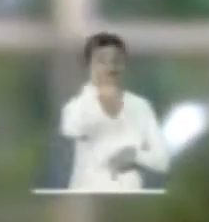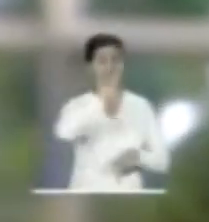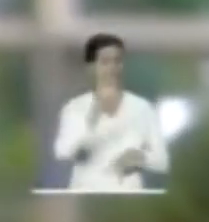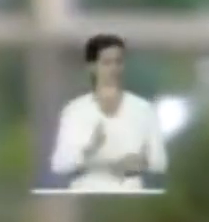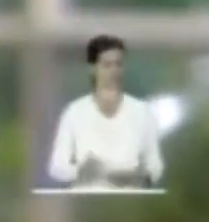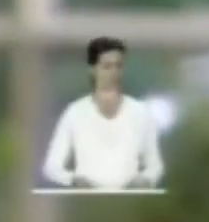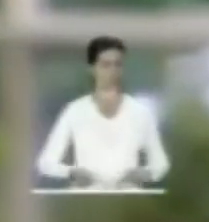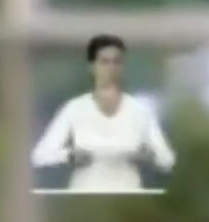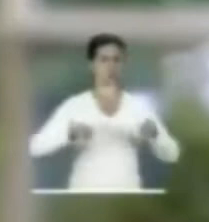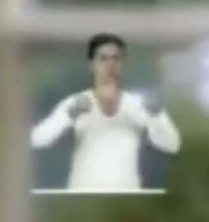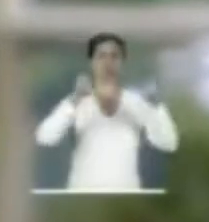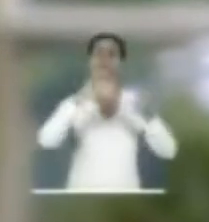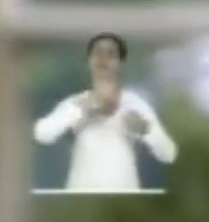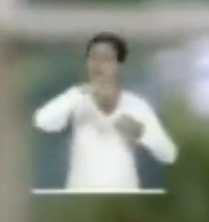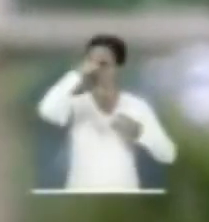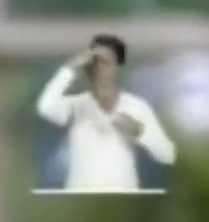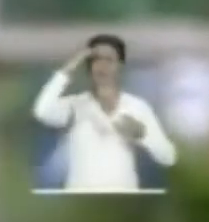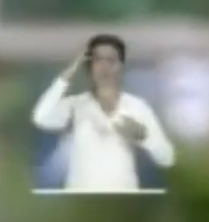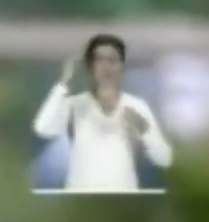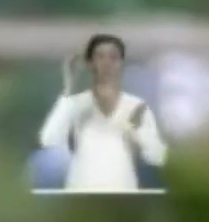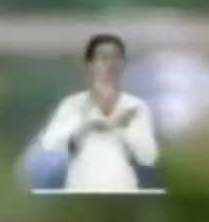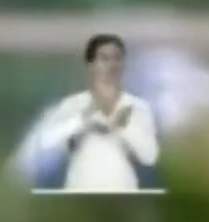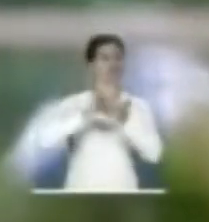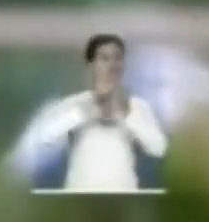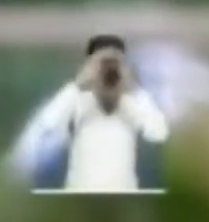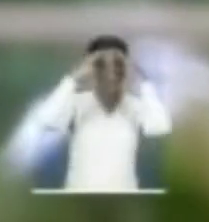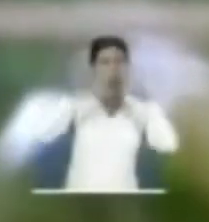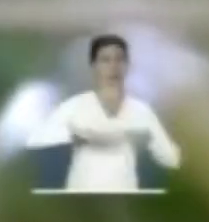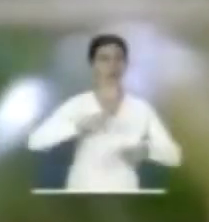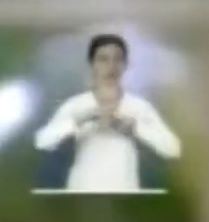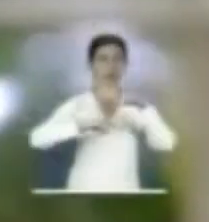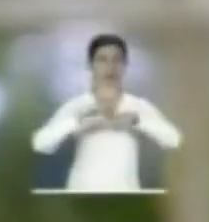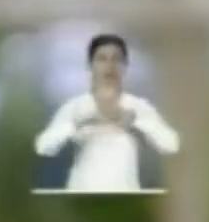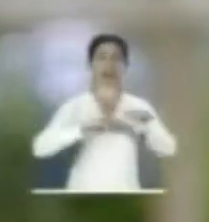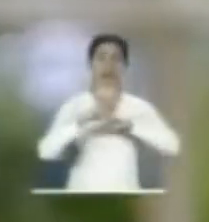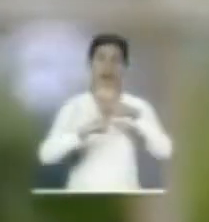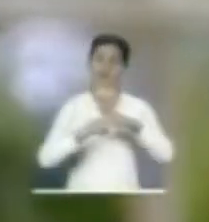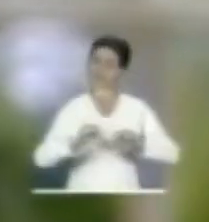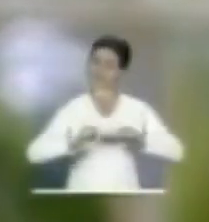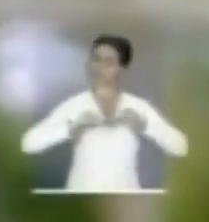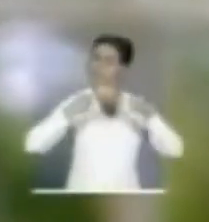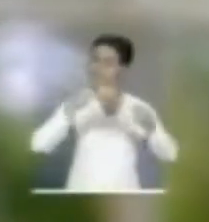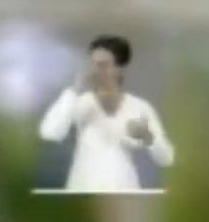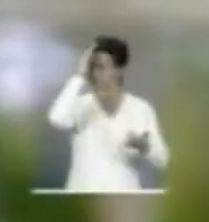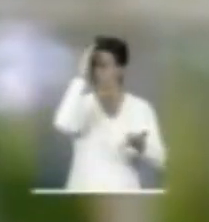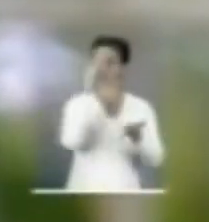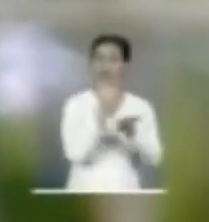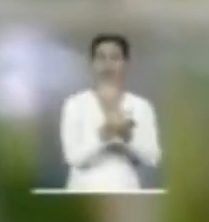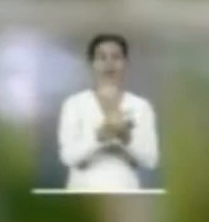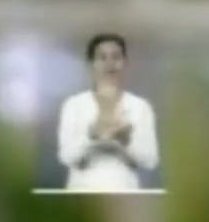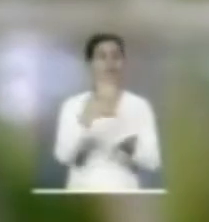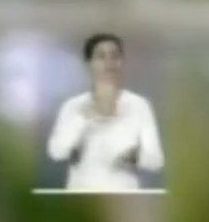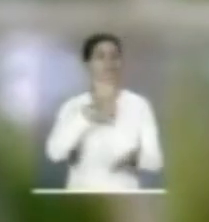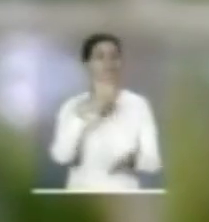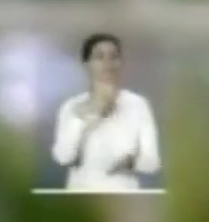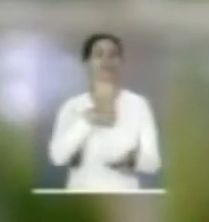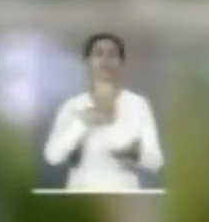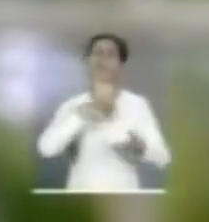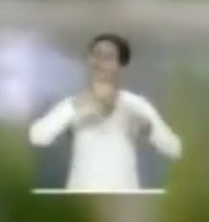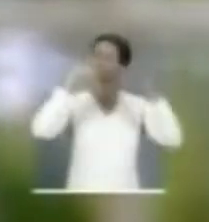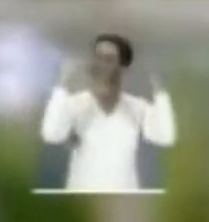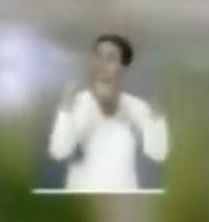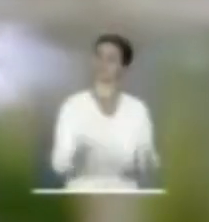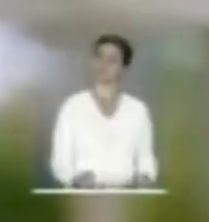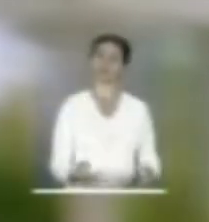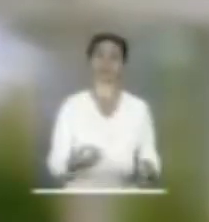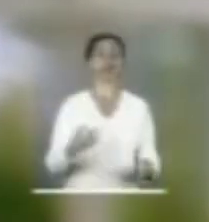Brasil é um país rico, com povo honesto e trabalhador. Por isso, com trabalho, com fé e com seriedade,